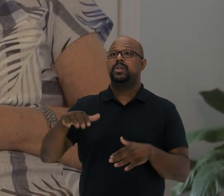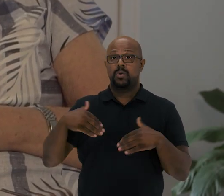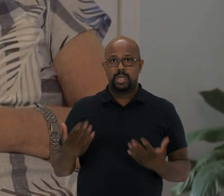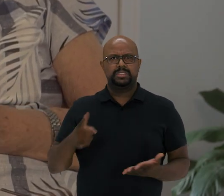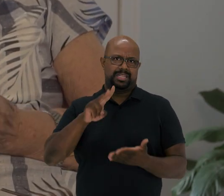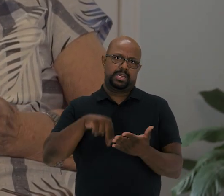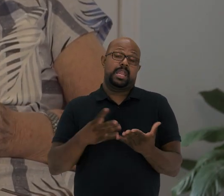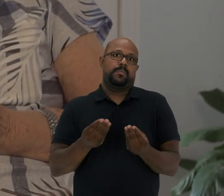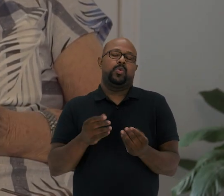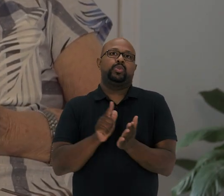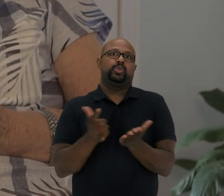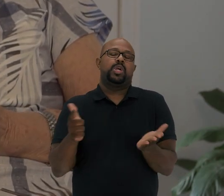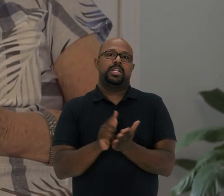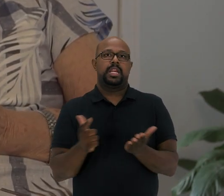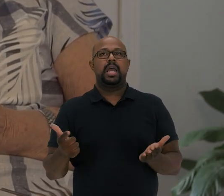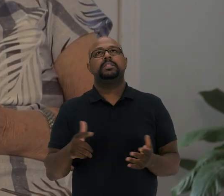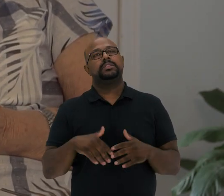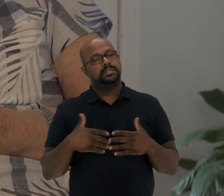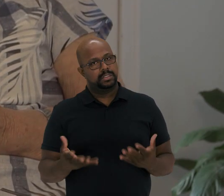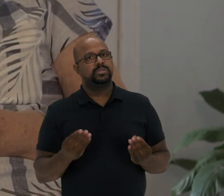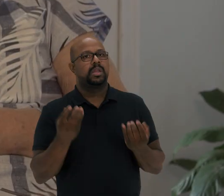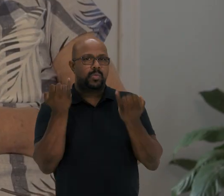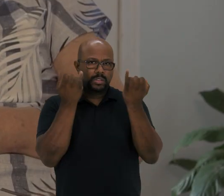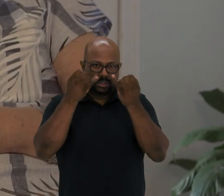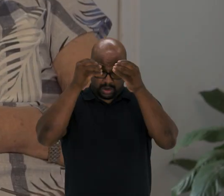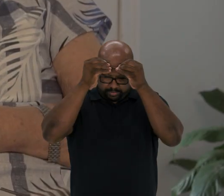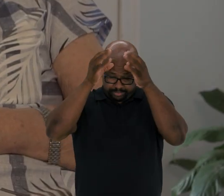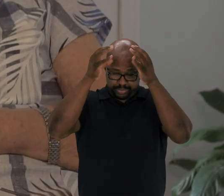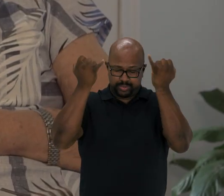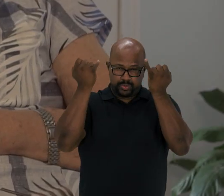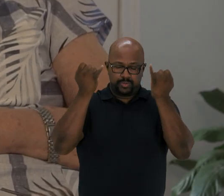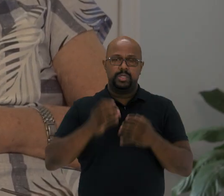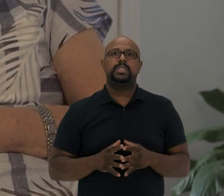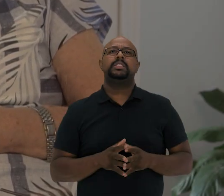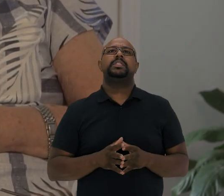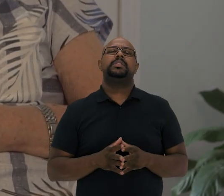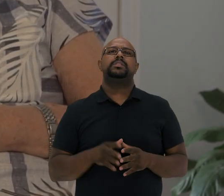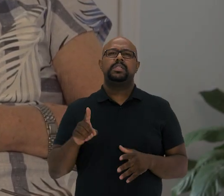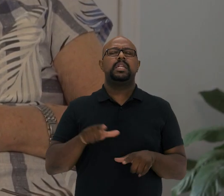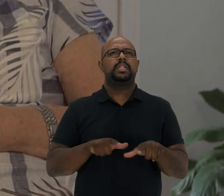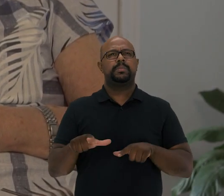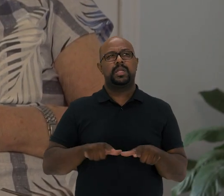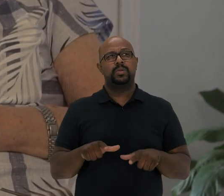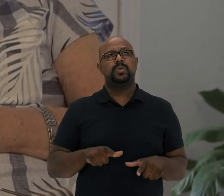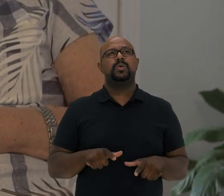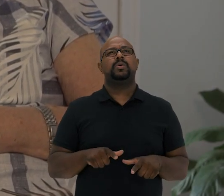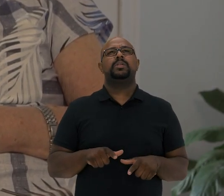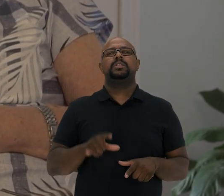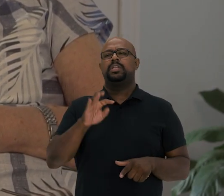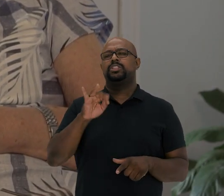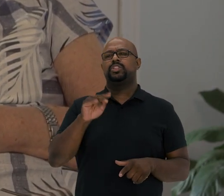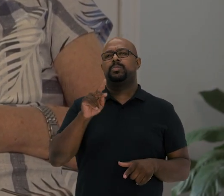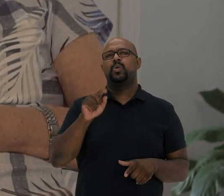isso, ele lia muitos jornais, então tinha bastante conhecimento. E ele trabalhou